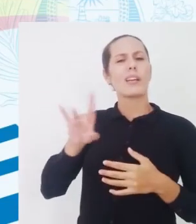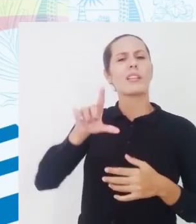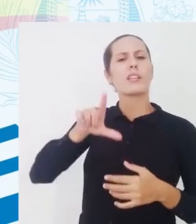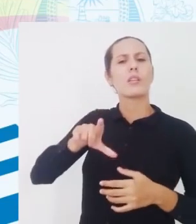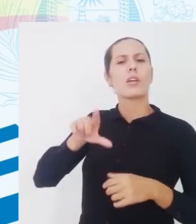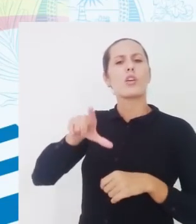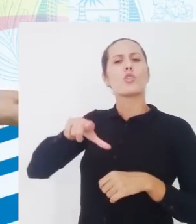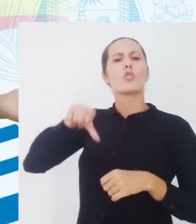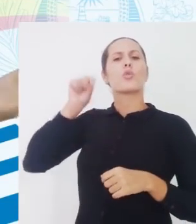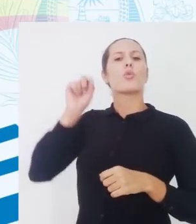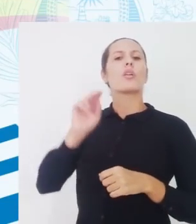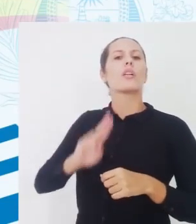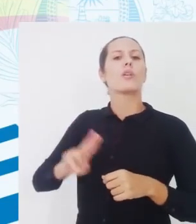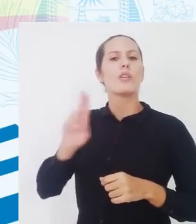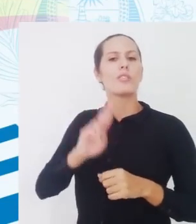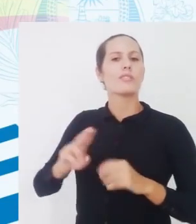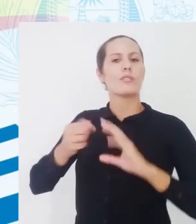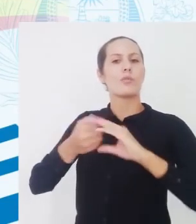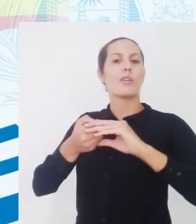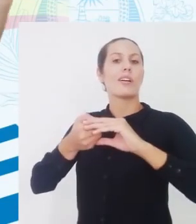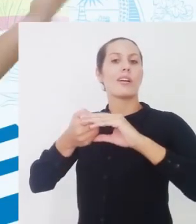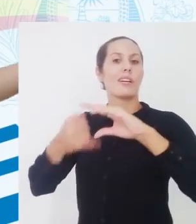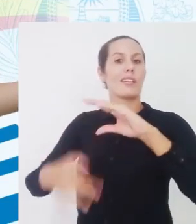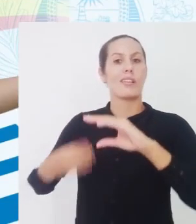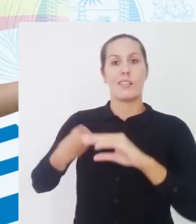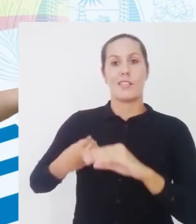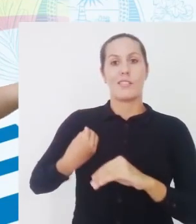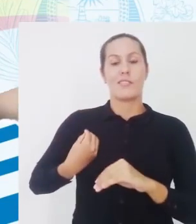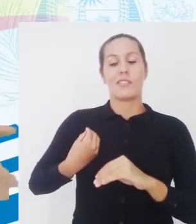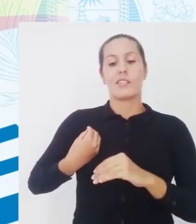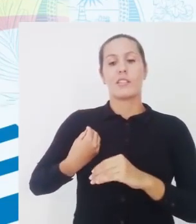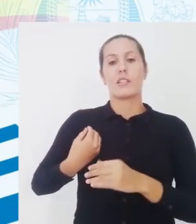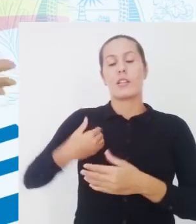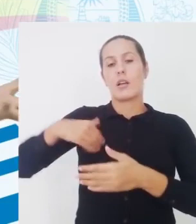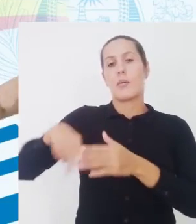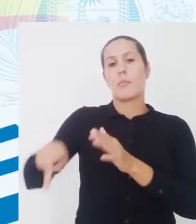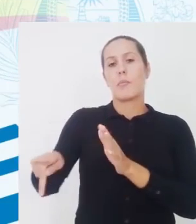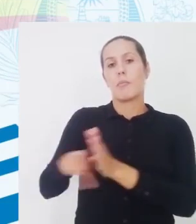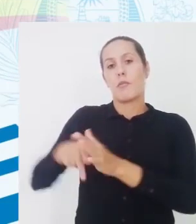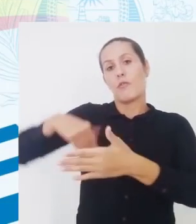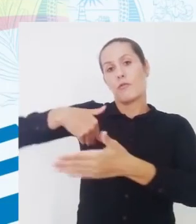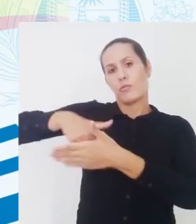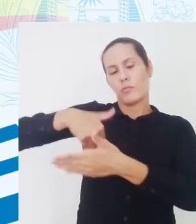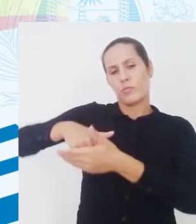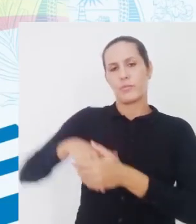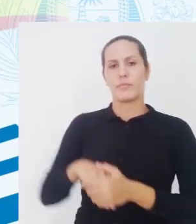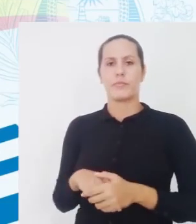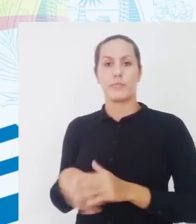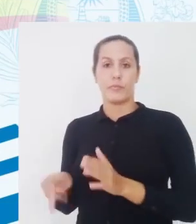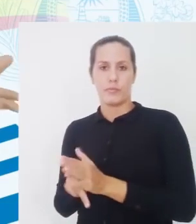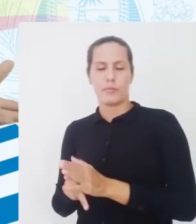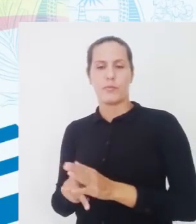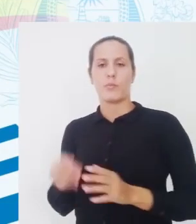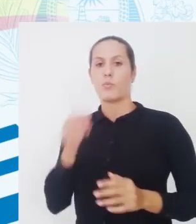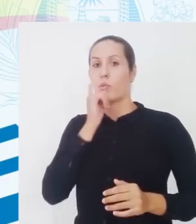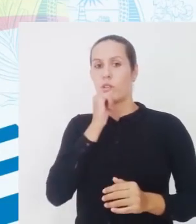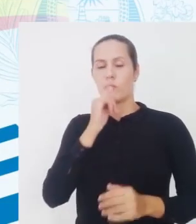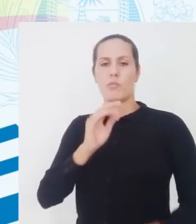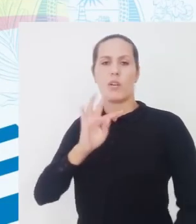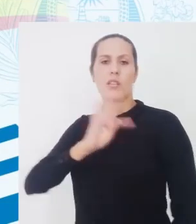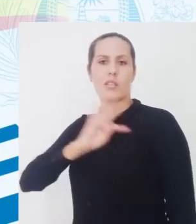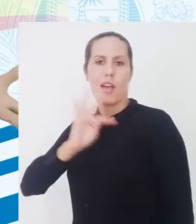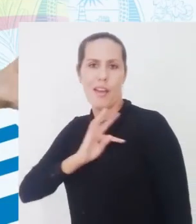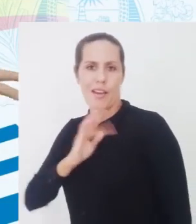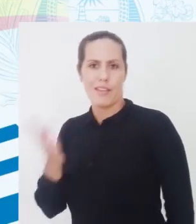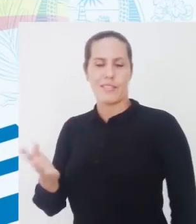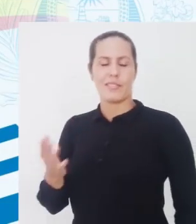ter o exercício que a Maria fez, por exemplo. Mesmo torcendo por outro time, decidiu fazer uma brincadeira e acabou que prestou